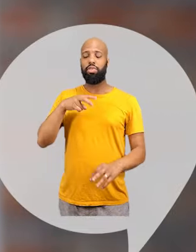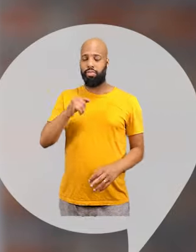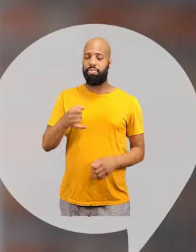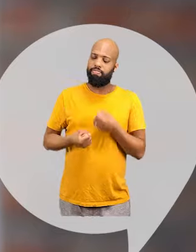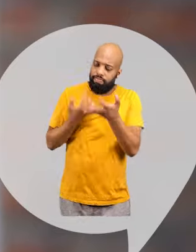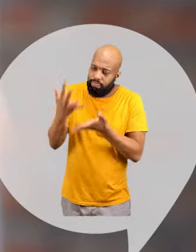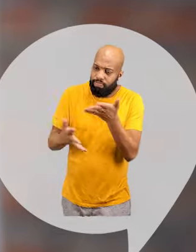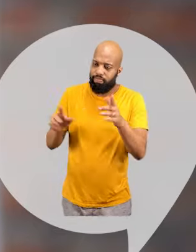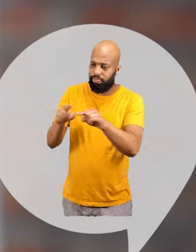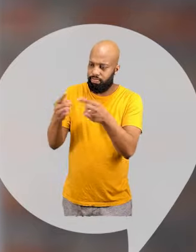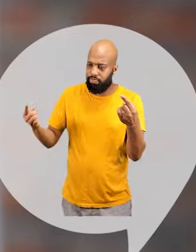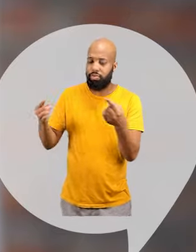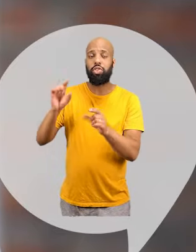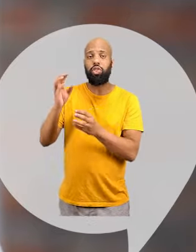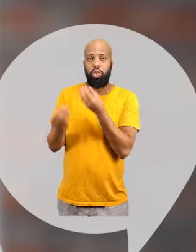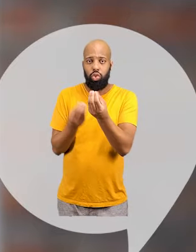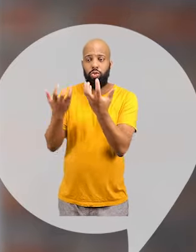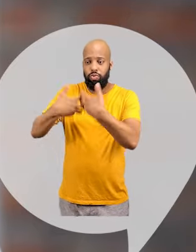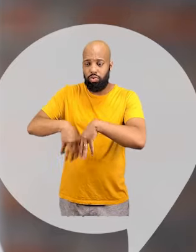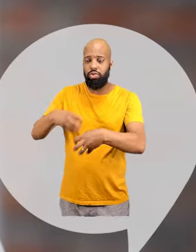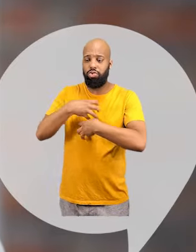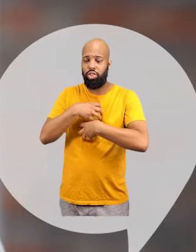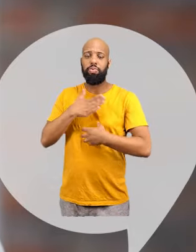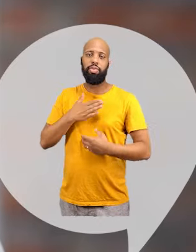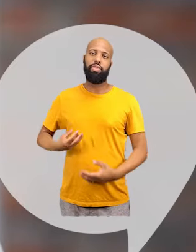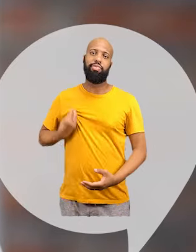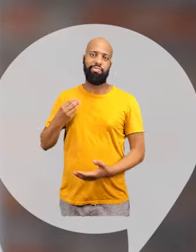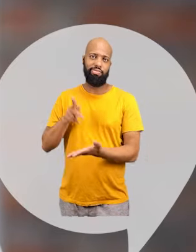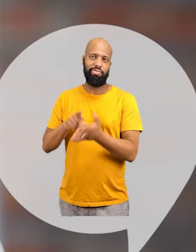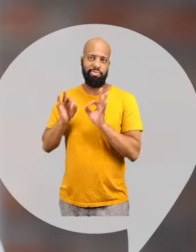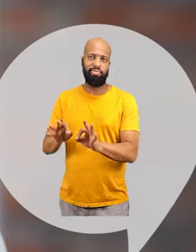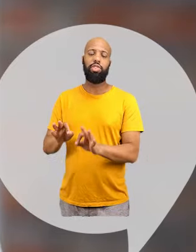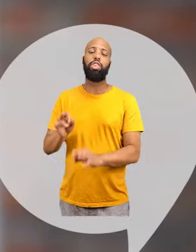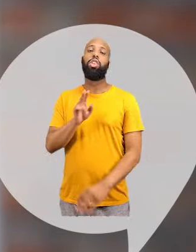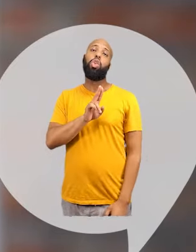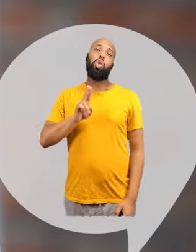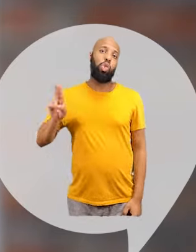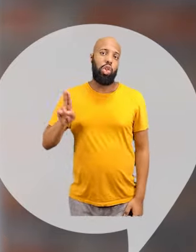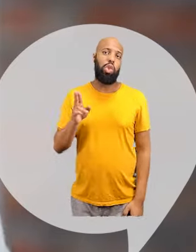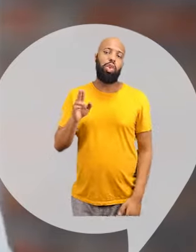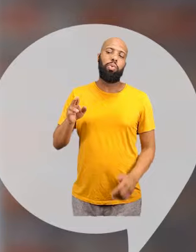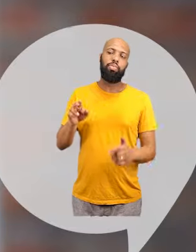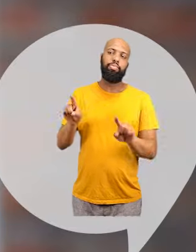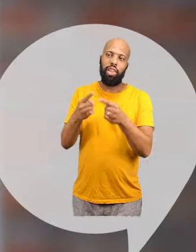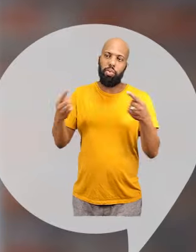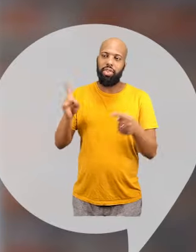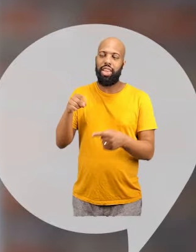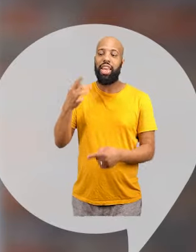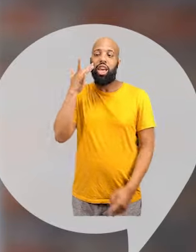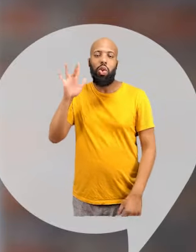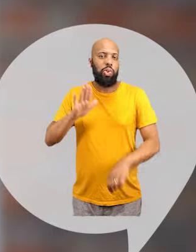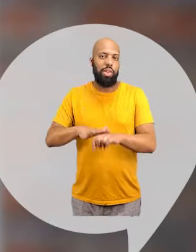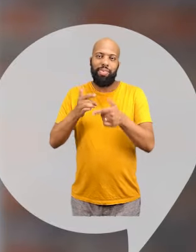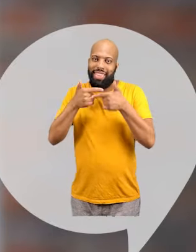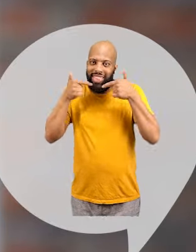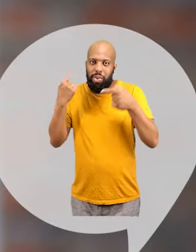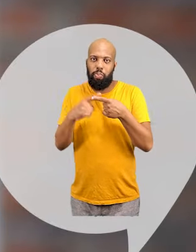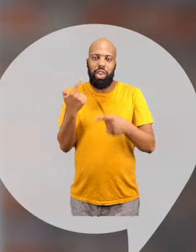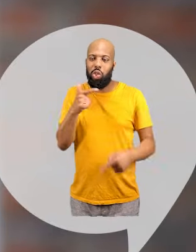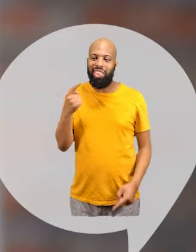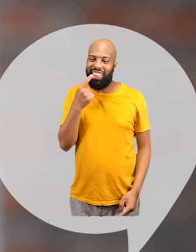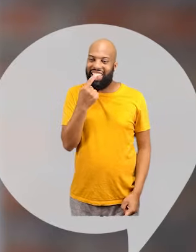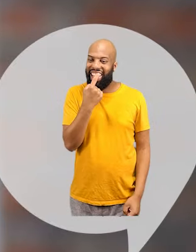a música mais literal sabe e a música chamada eu já não sei mais sorrir porque eu estava sem sete dentes e eu gostava tipo